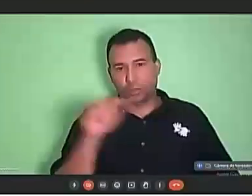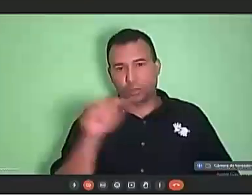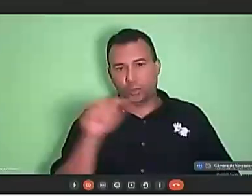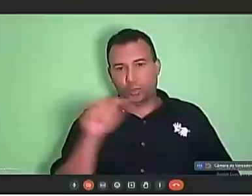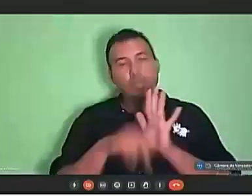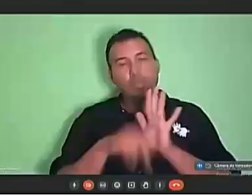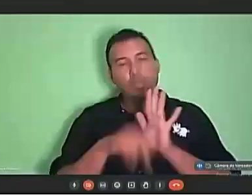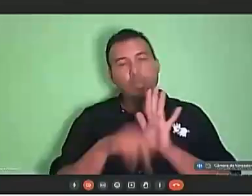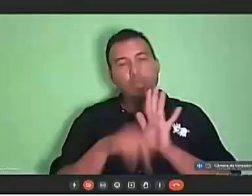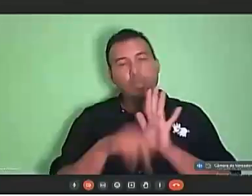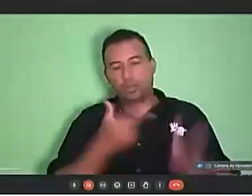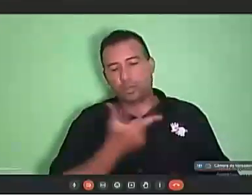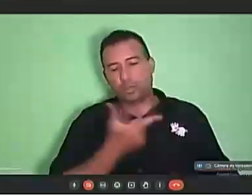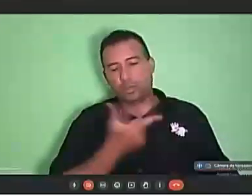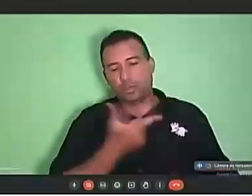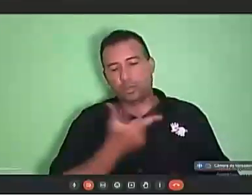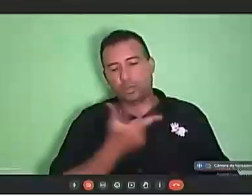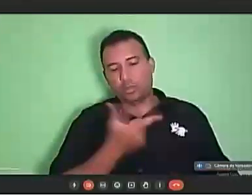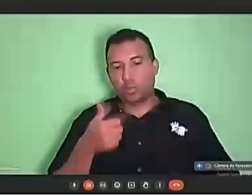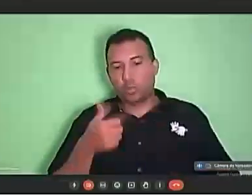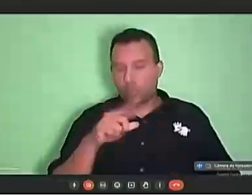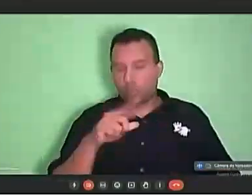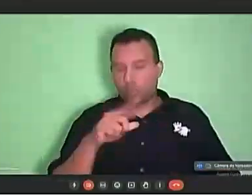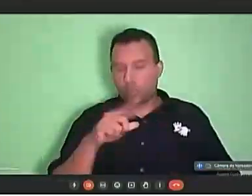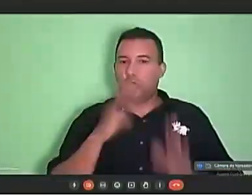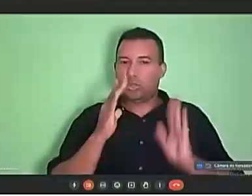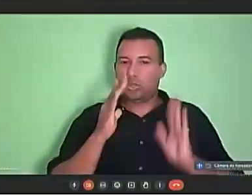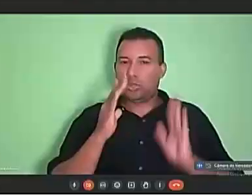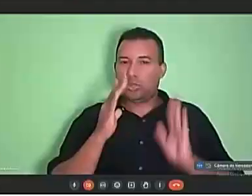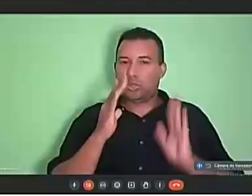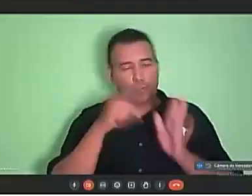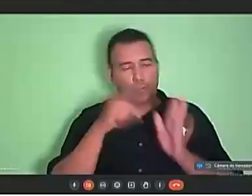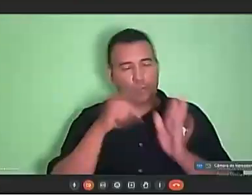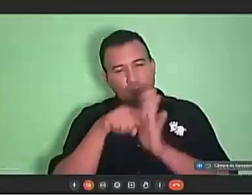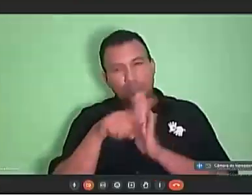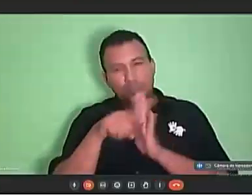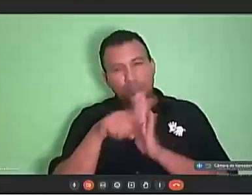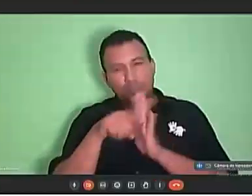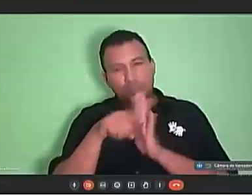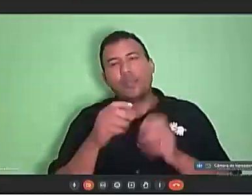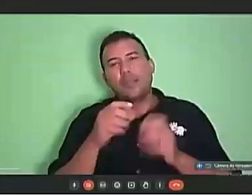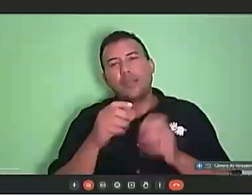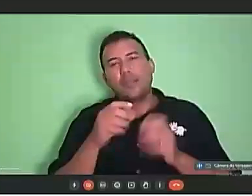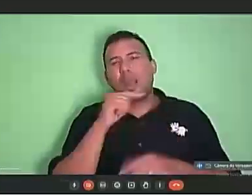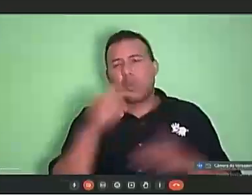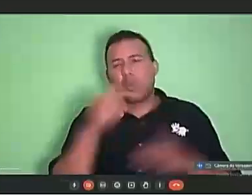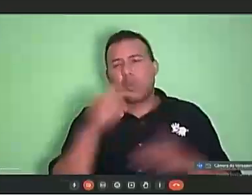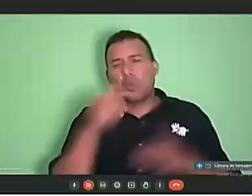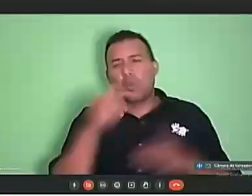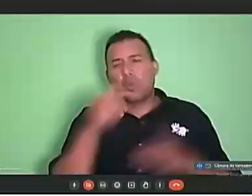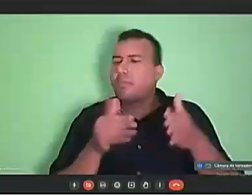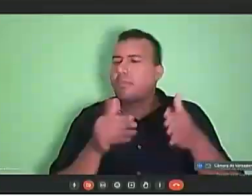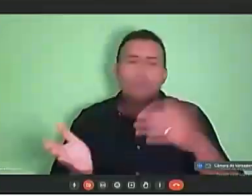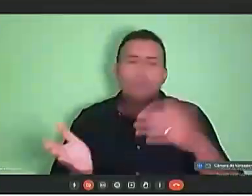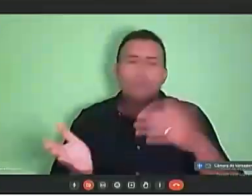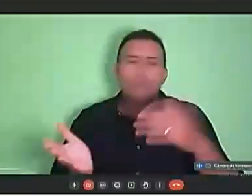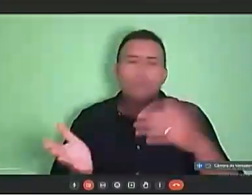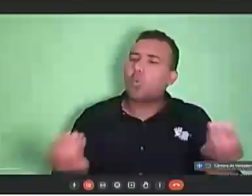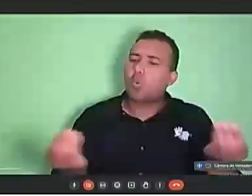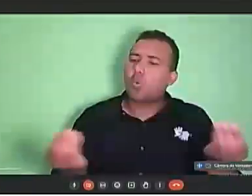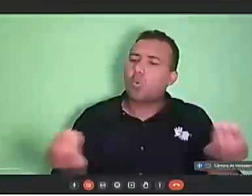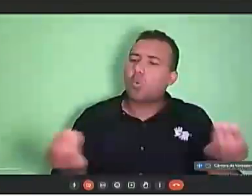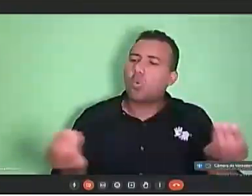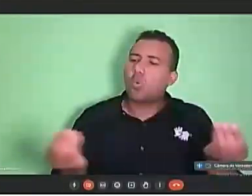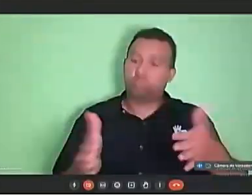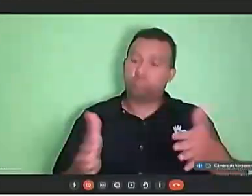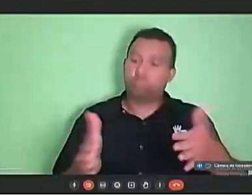de 2001, nós já tínhamos feito essa calibração para representar o quanto que o rio atrita com as laterais. Então saindo de Porto Vitória para